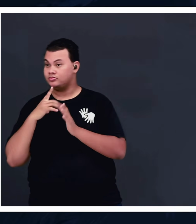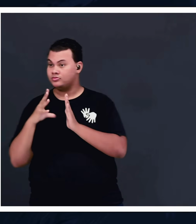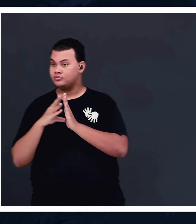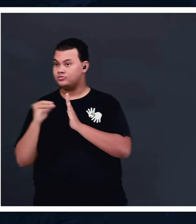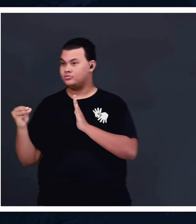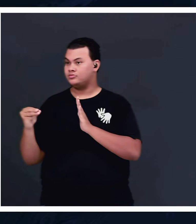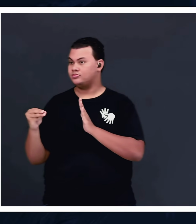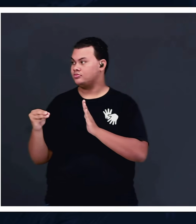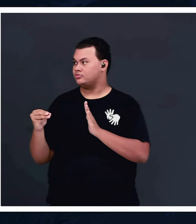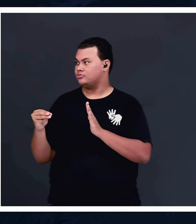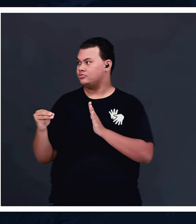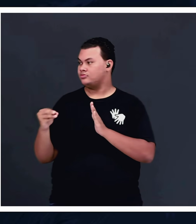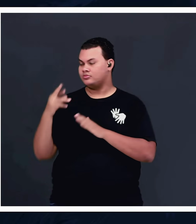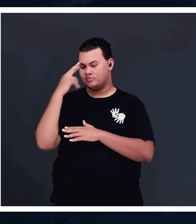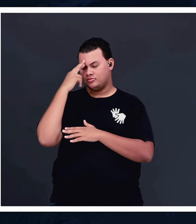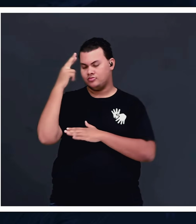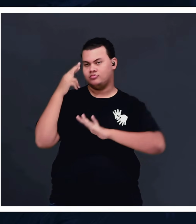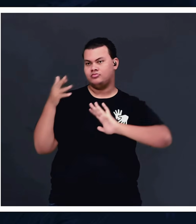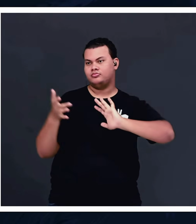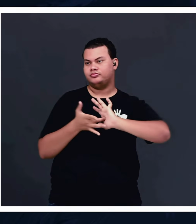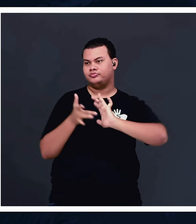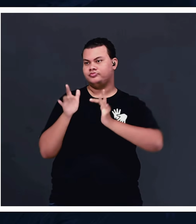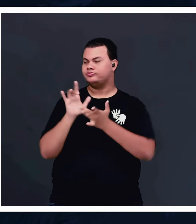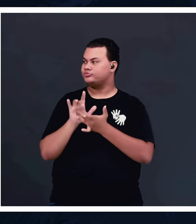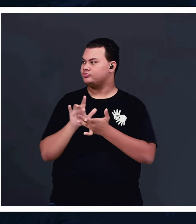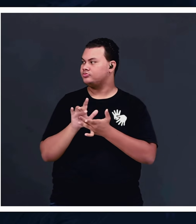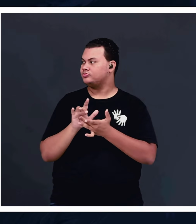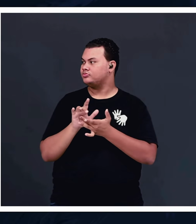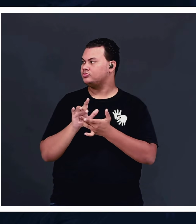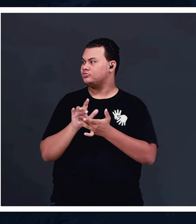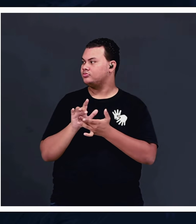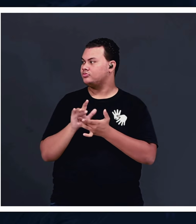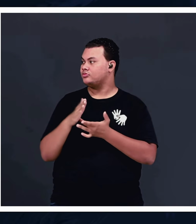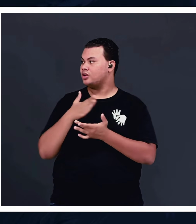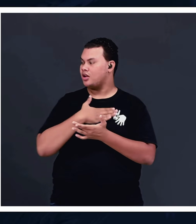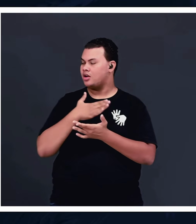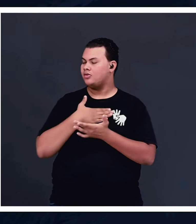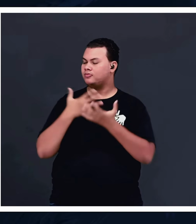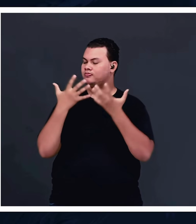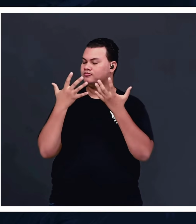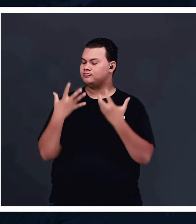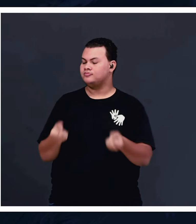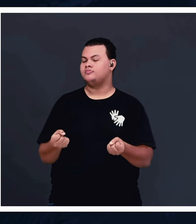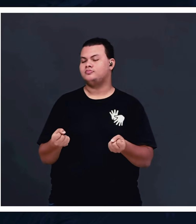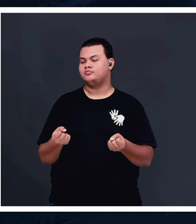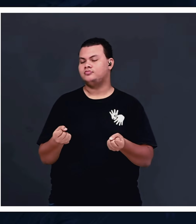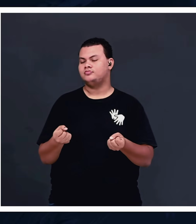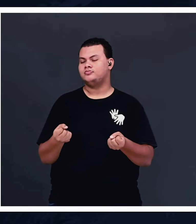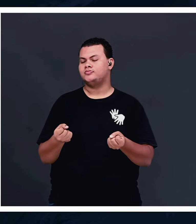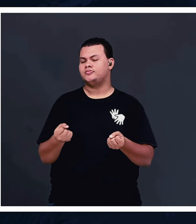comigo: Senhor Jesus, eu o aceito